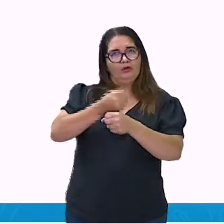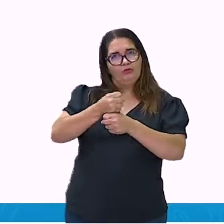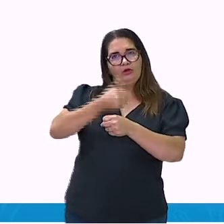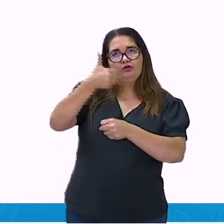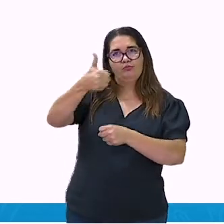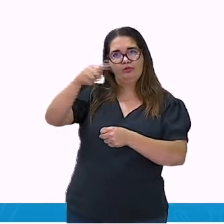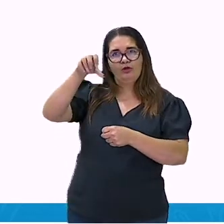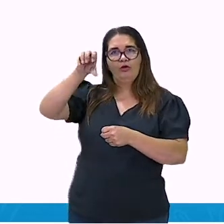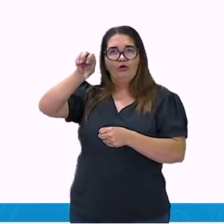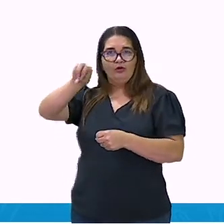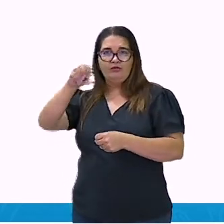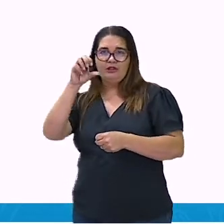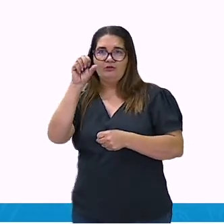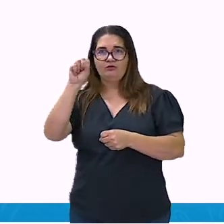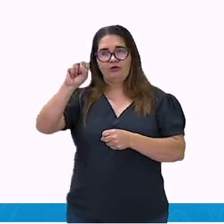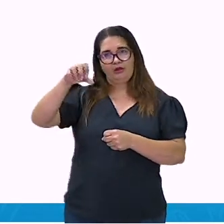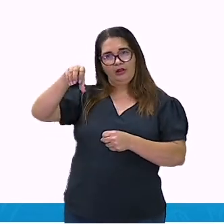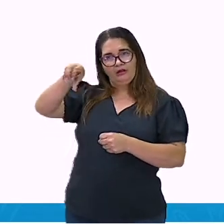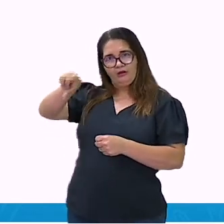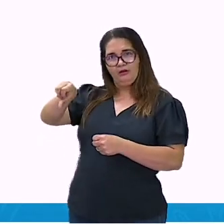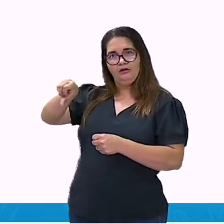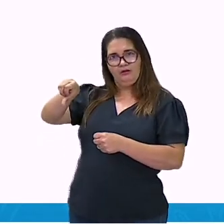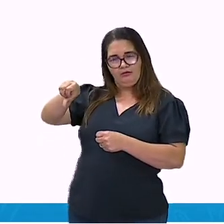1989, com